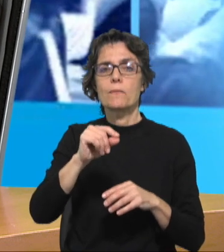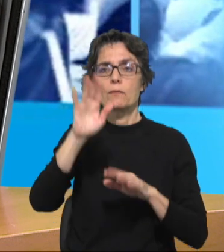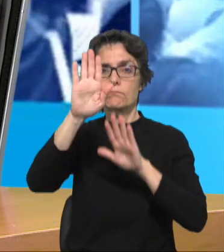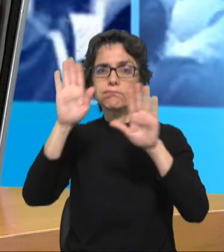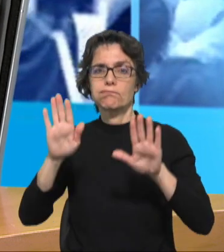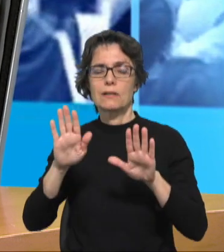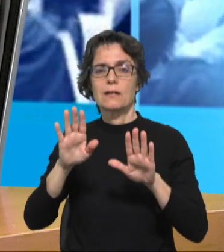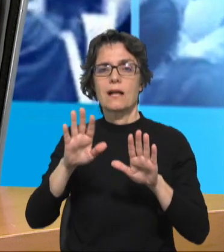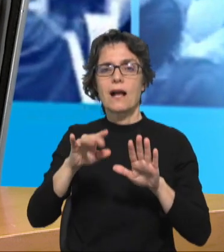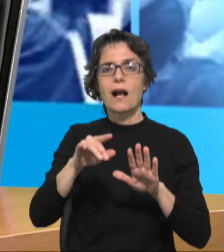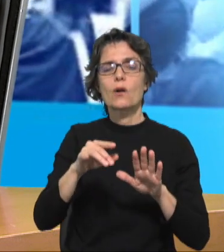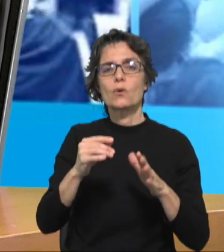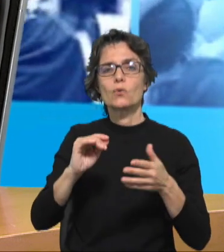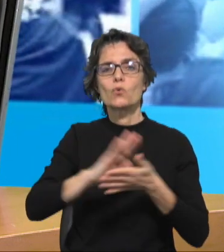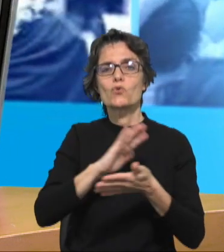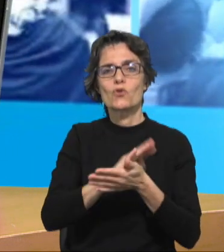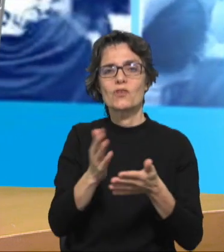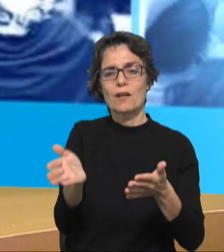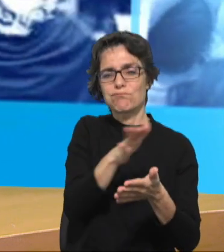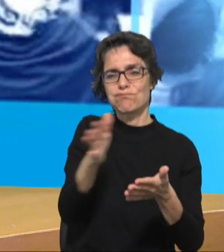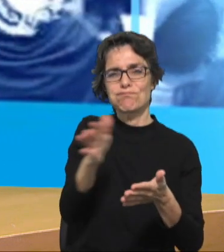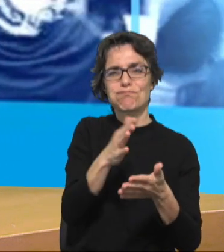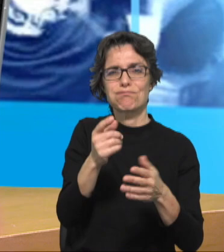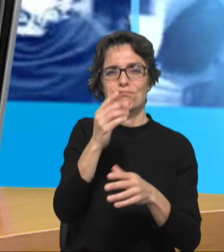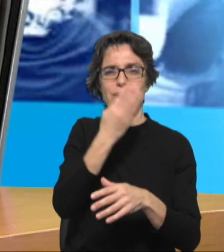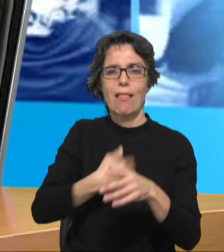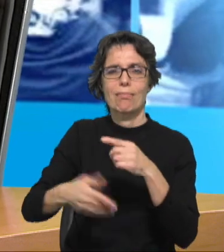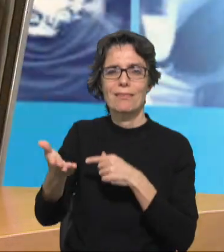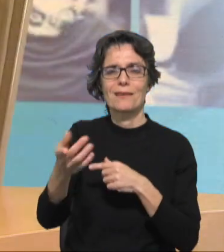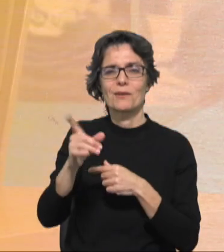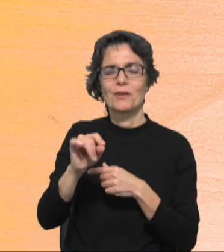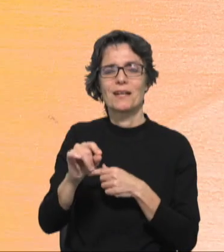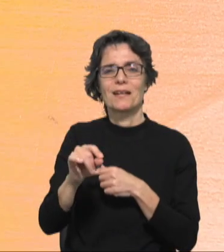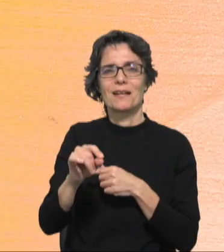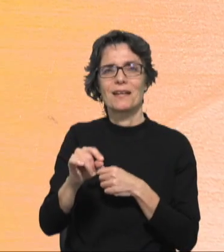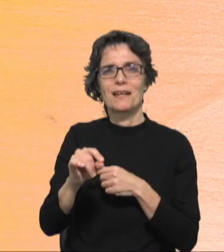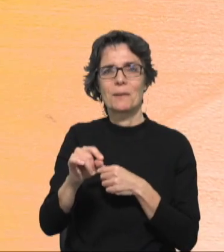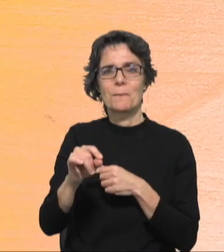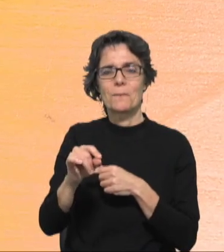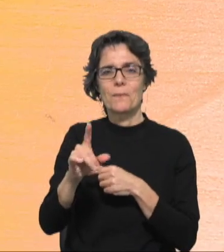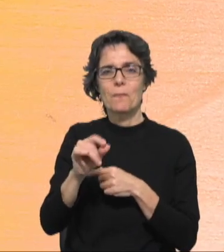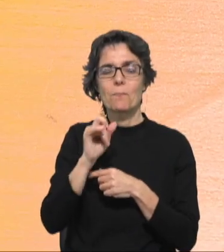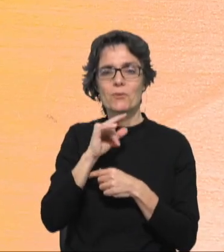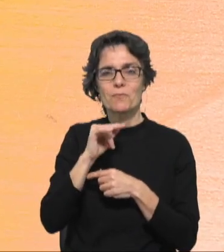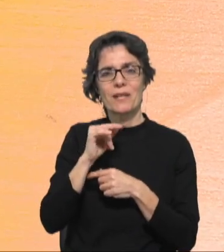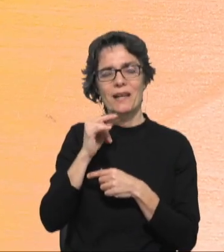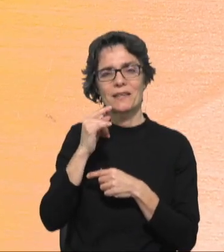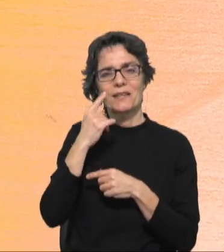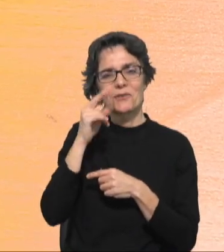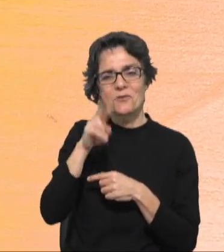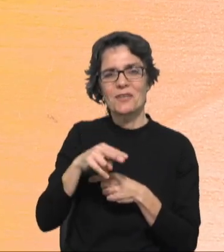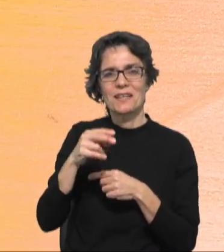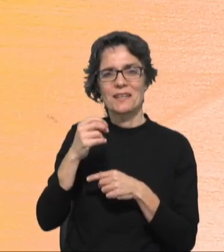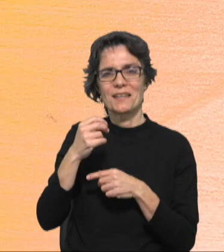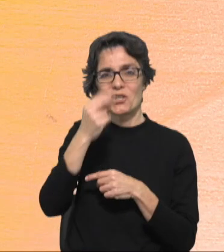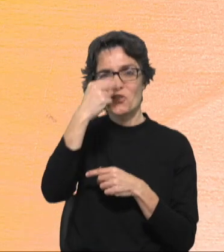defesa e que poderão ser apreciadas, e ao longo deste ano de centenário queremos, provavelmente, nas nossas páginas semanais,